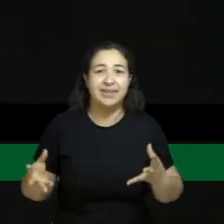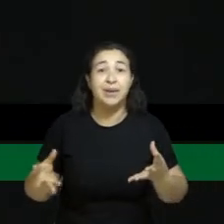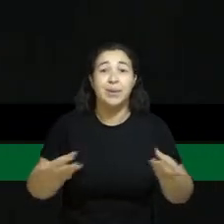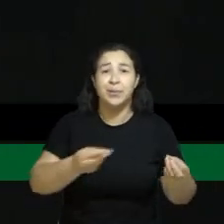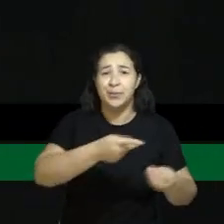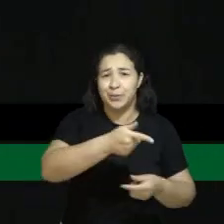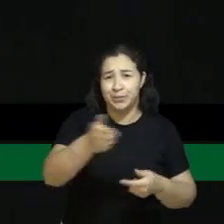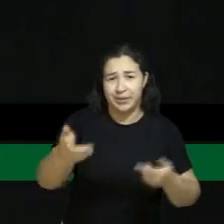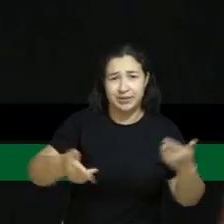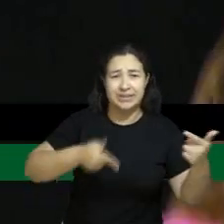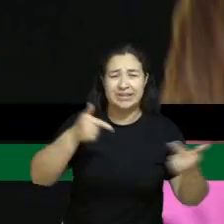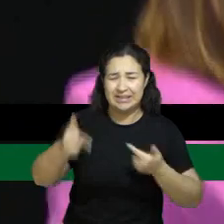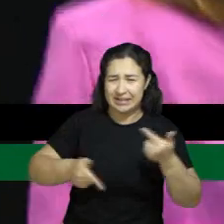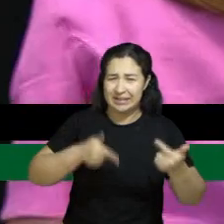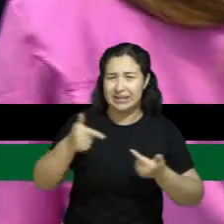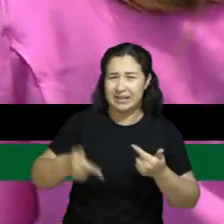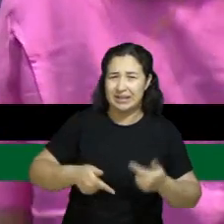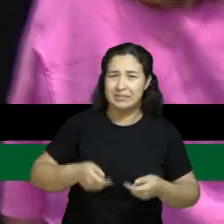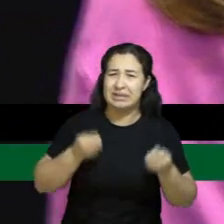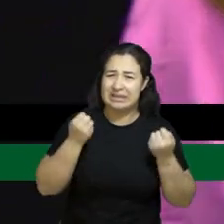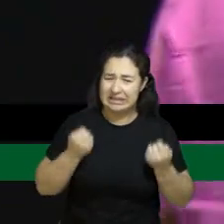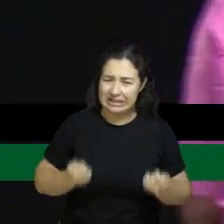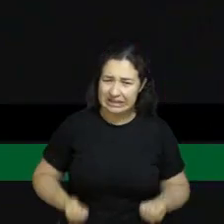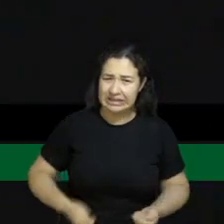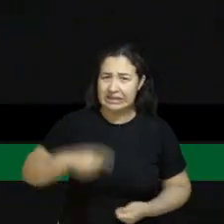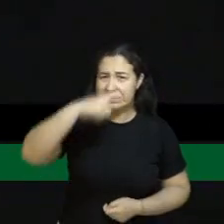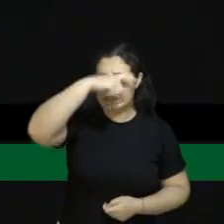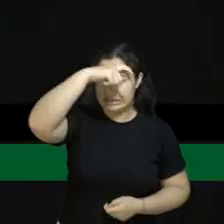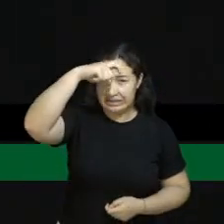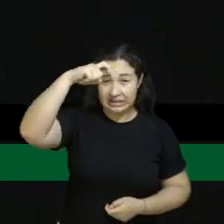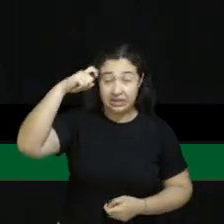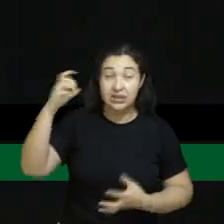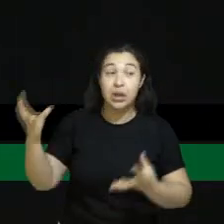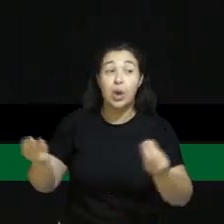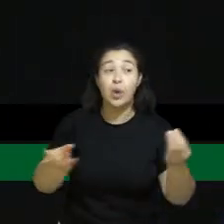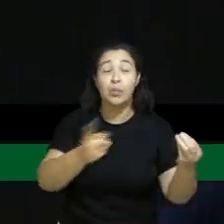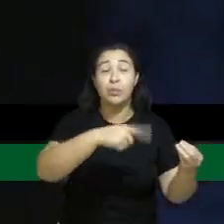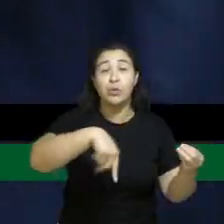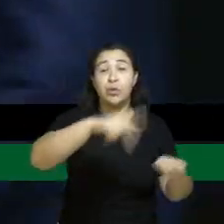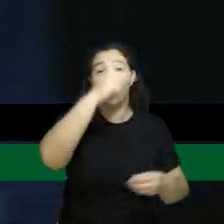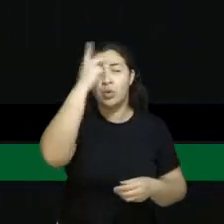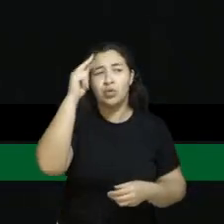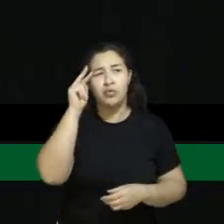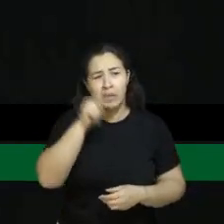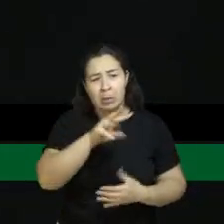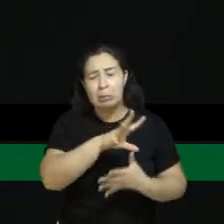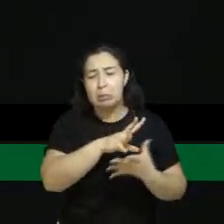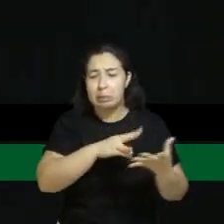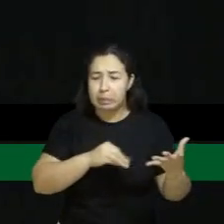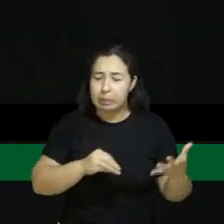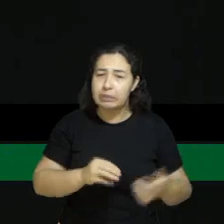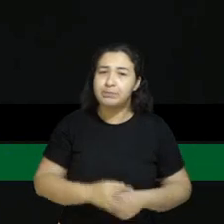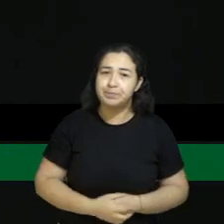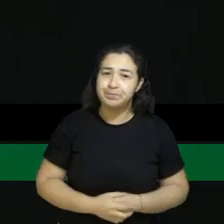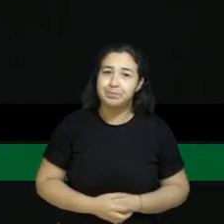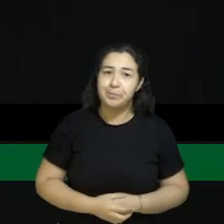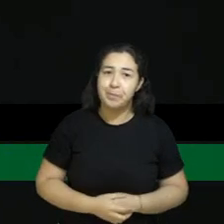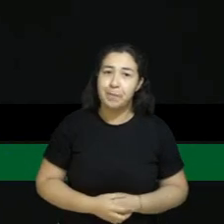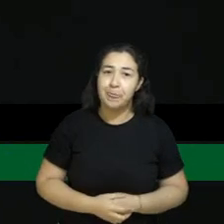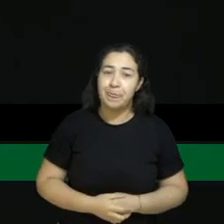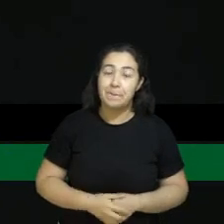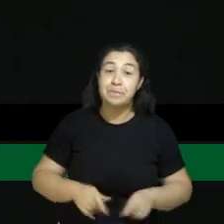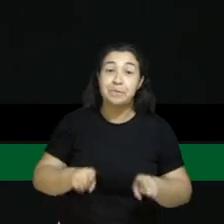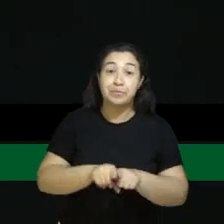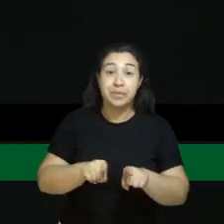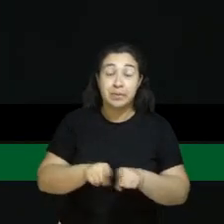que trabalham, empreendem e vivem aqui. Não há dúvidas de que, com menos